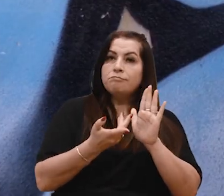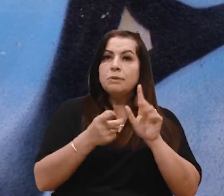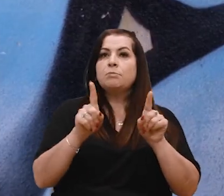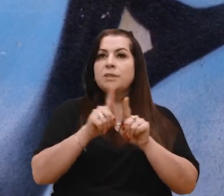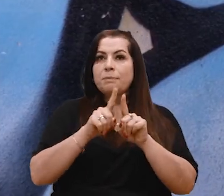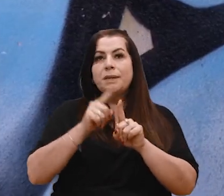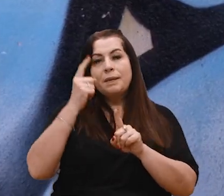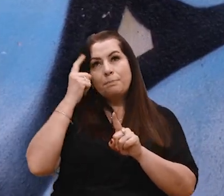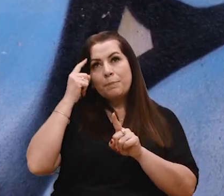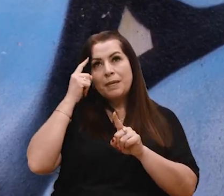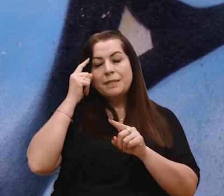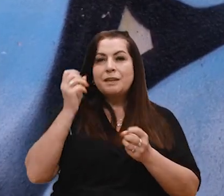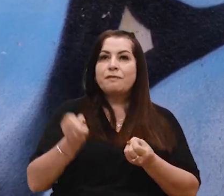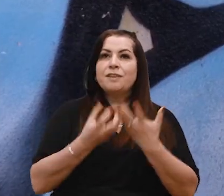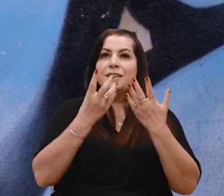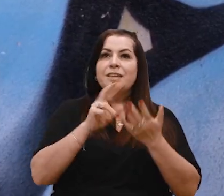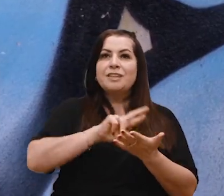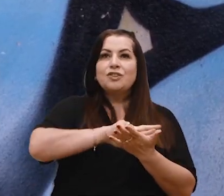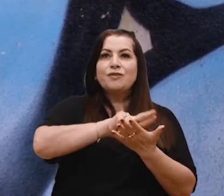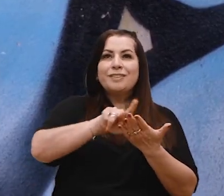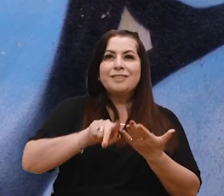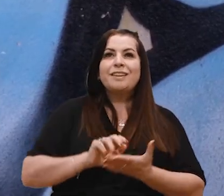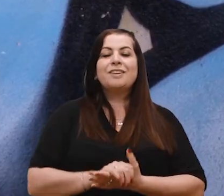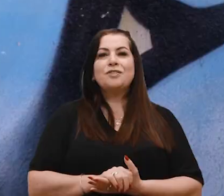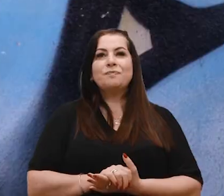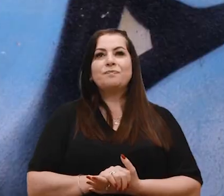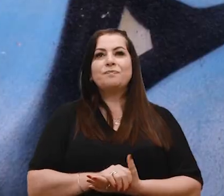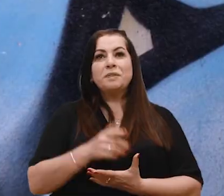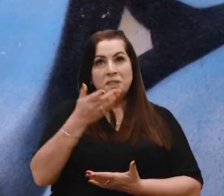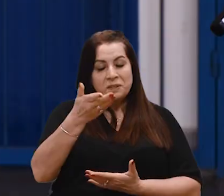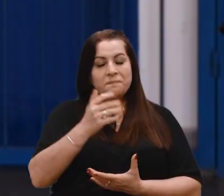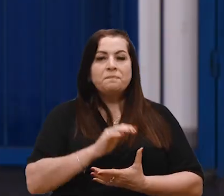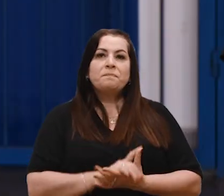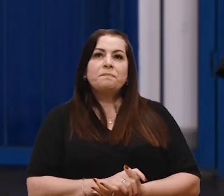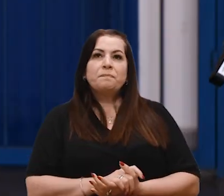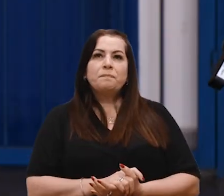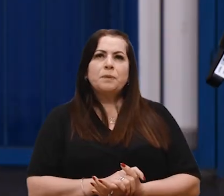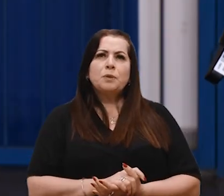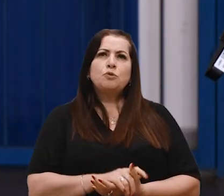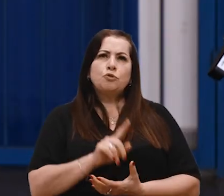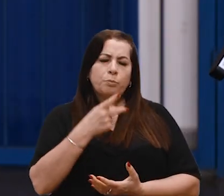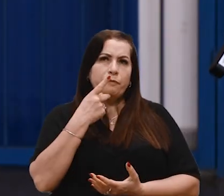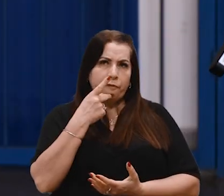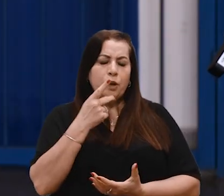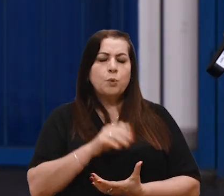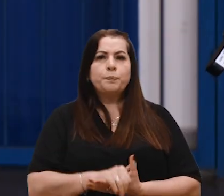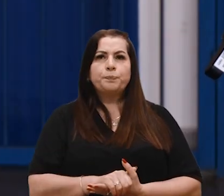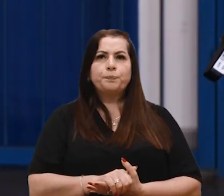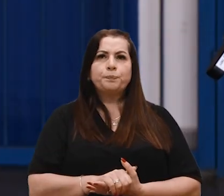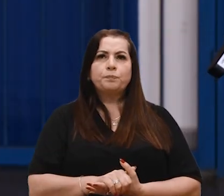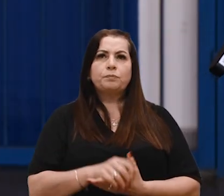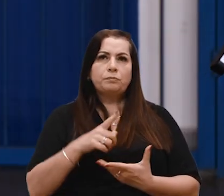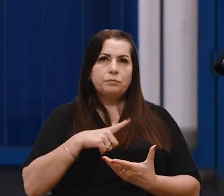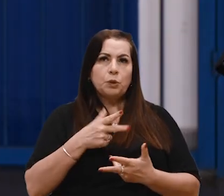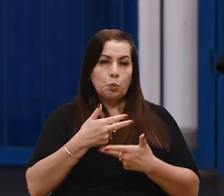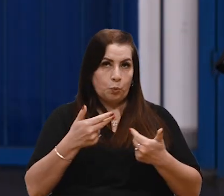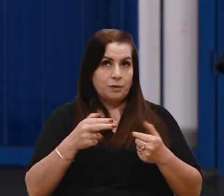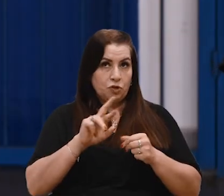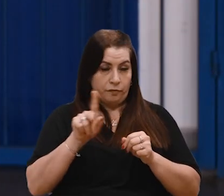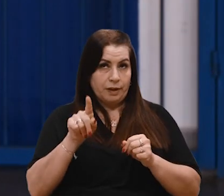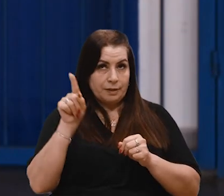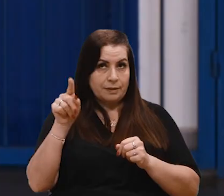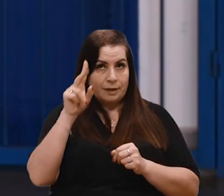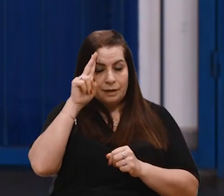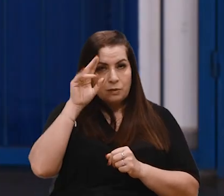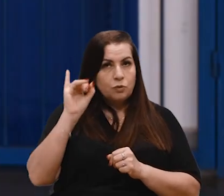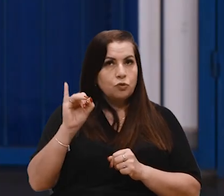desse projeto, mas que também se pense em celebrar essa diversidade. Volks, tu me falou que, então,